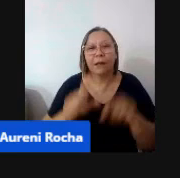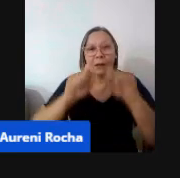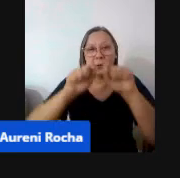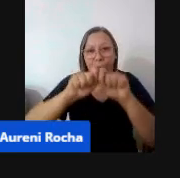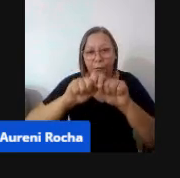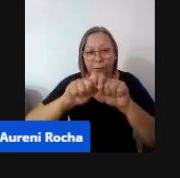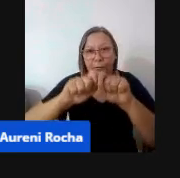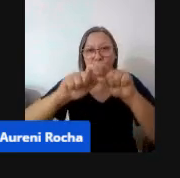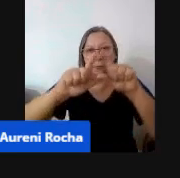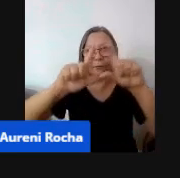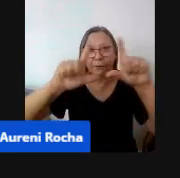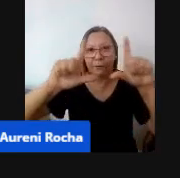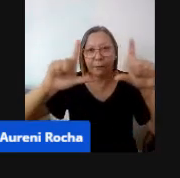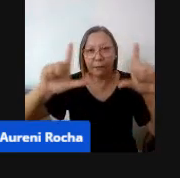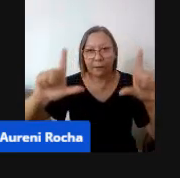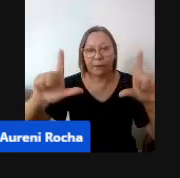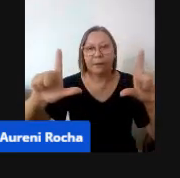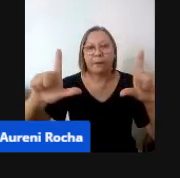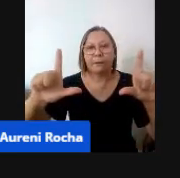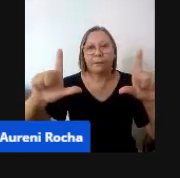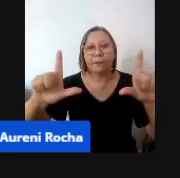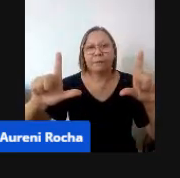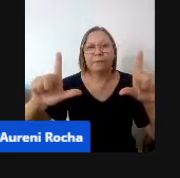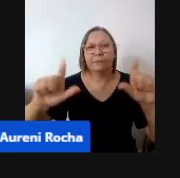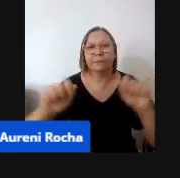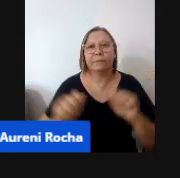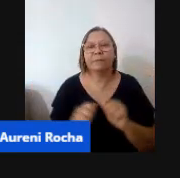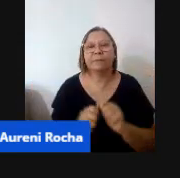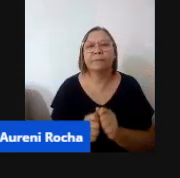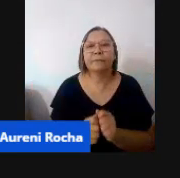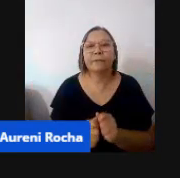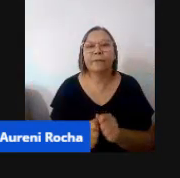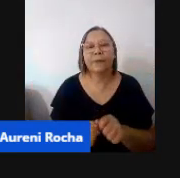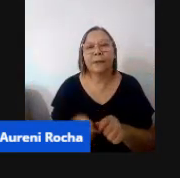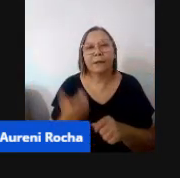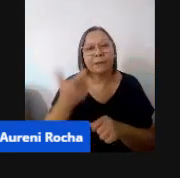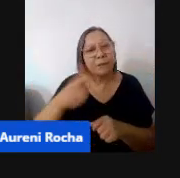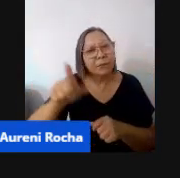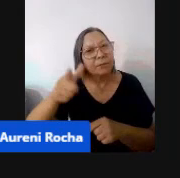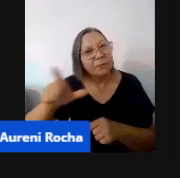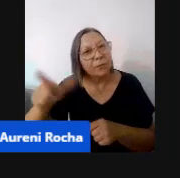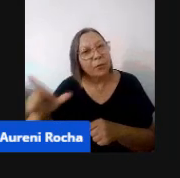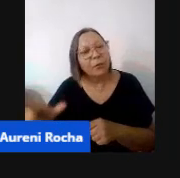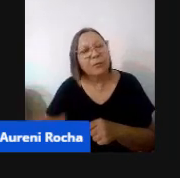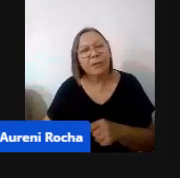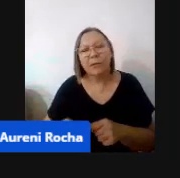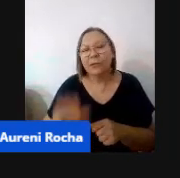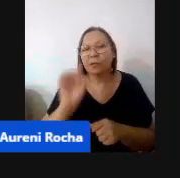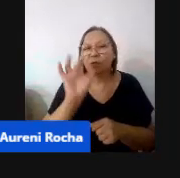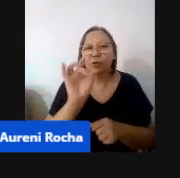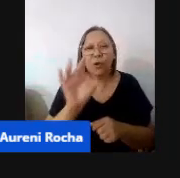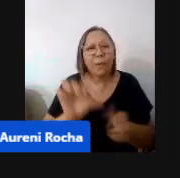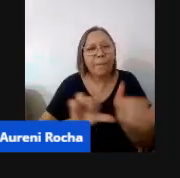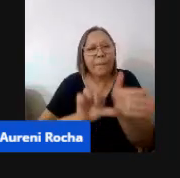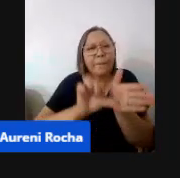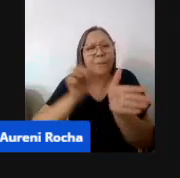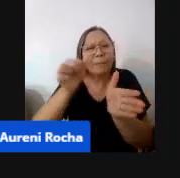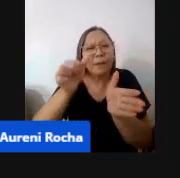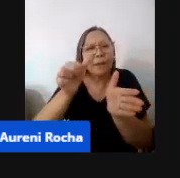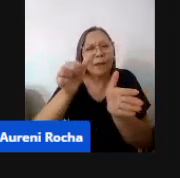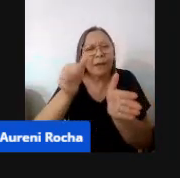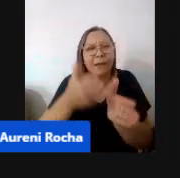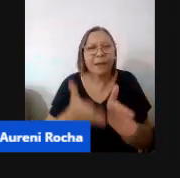o meu texto. Tá bom? E assim vai. Então, aqui é só o primeiro passo da criação de